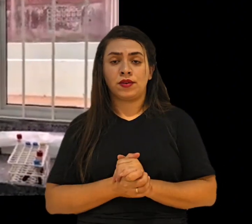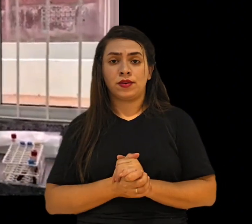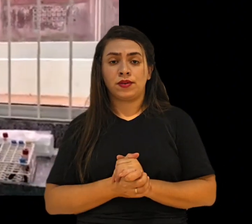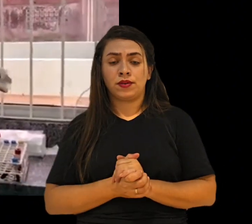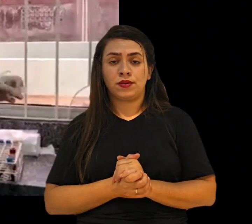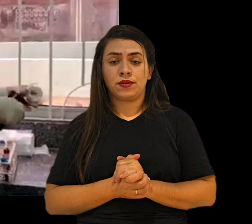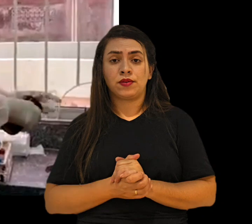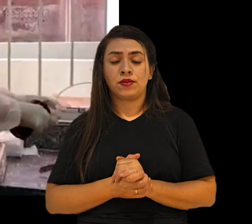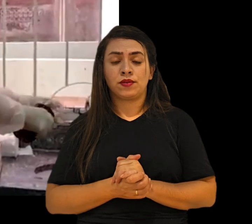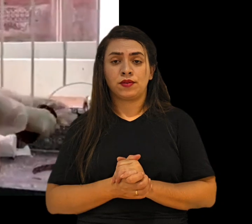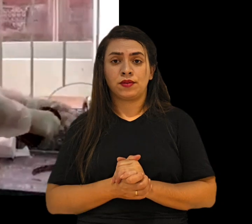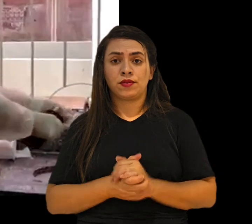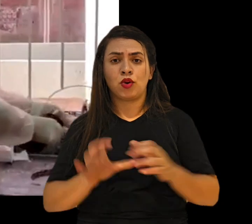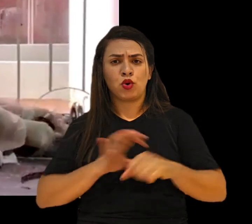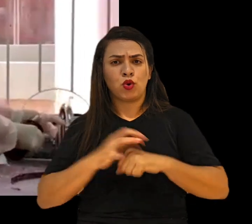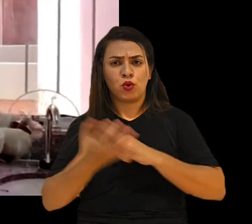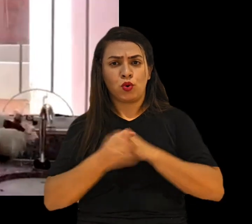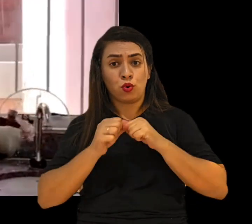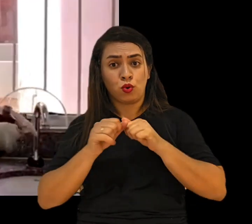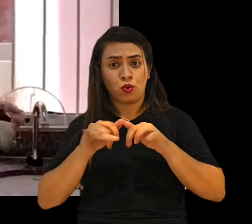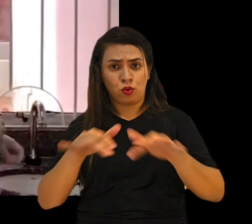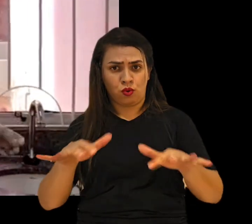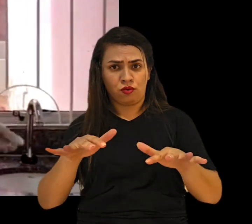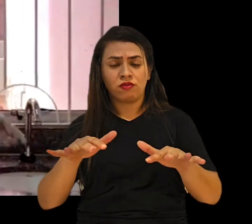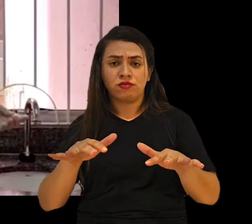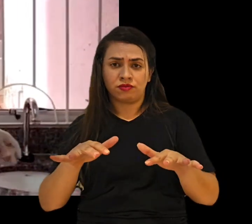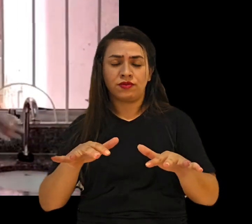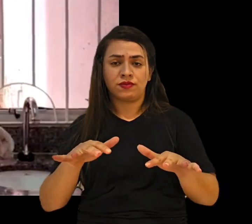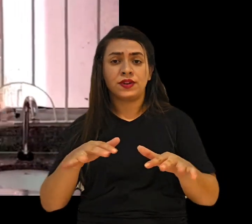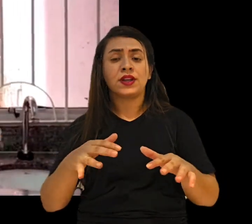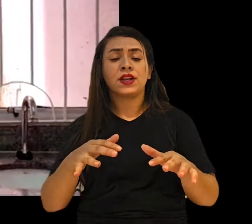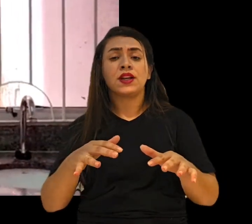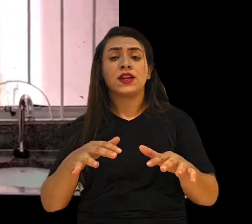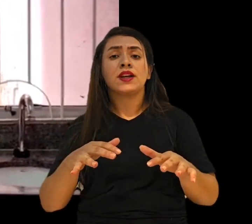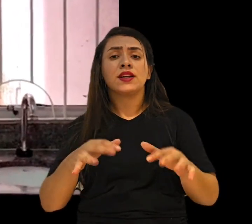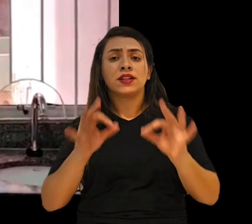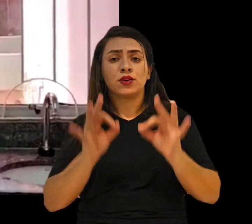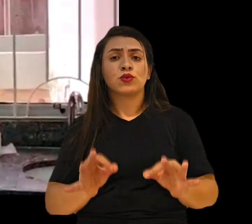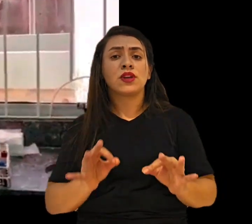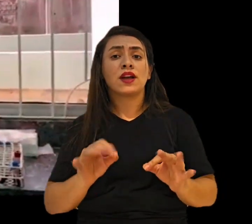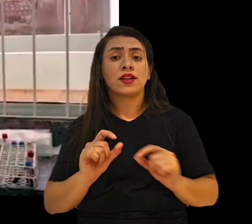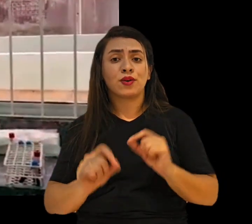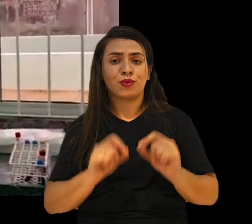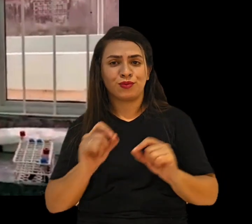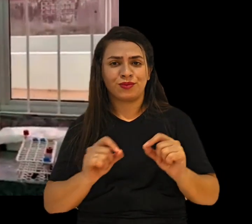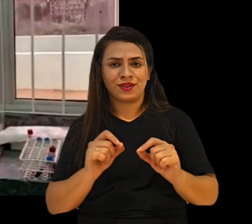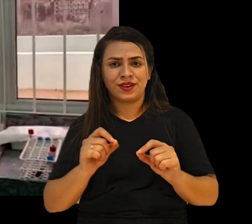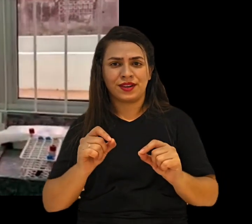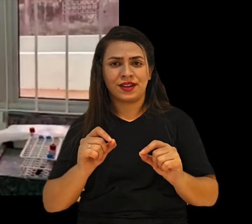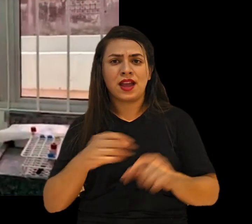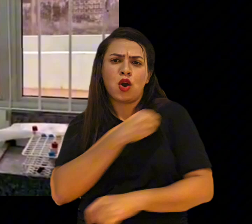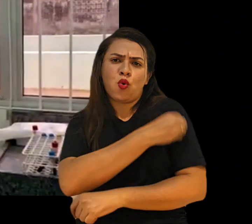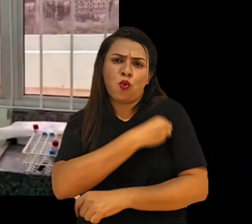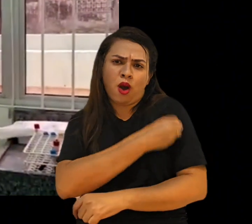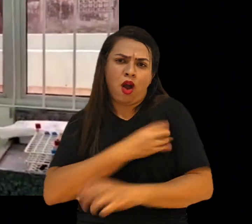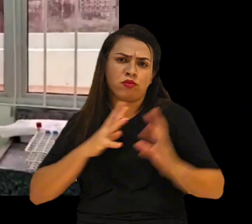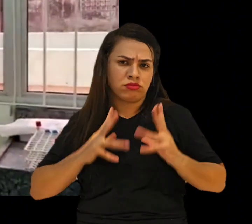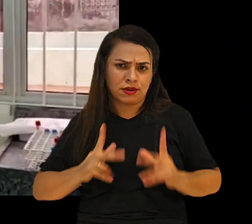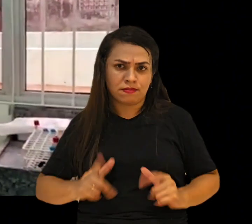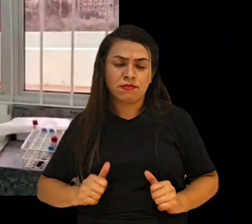Pegar isso aqui e lavar com álcool. Tá? Mas na prática as pessoas não lavam com